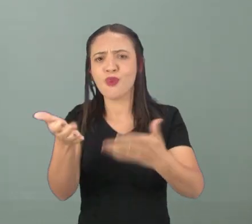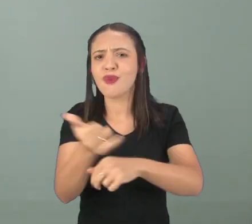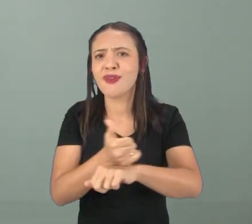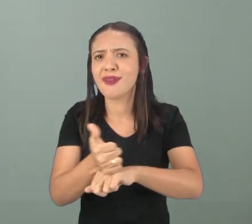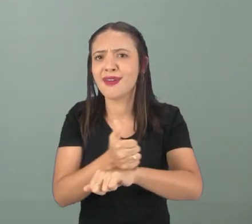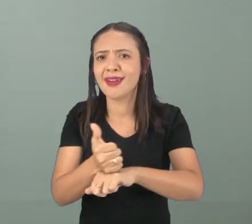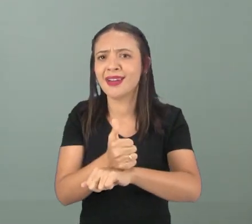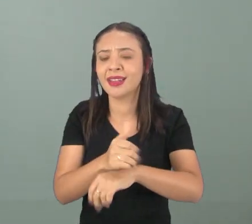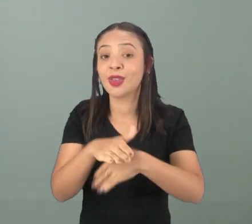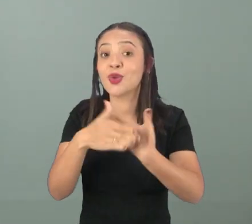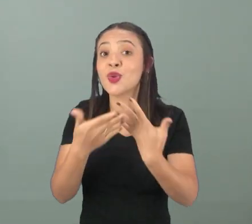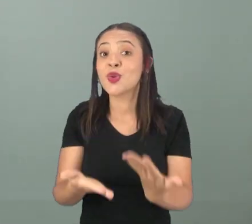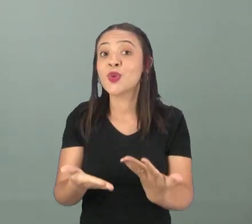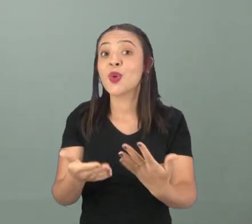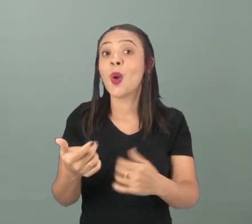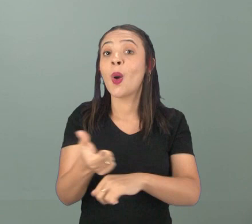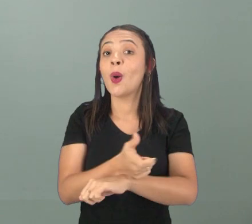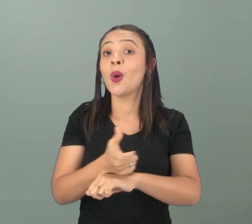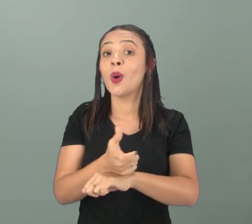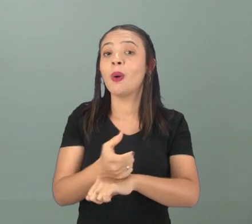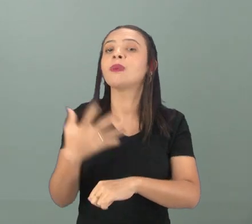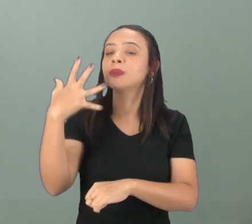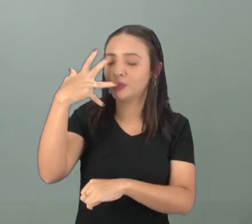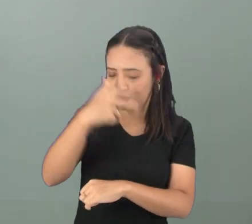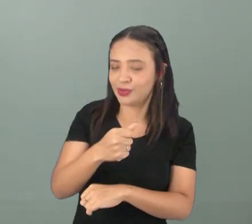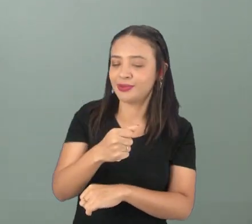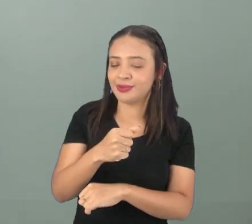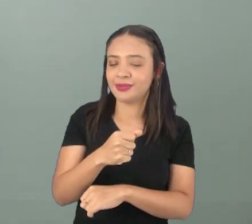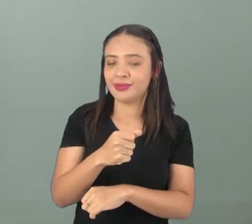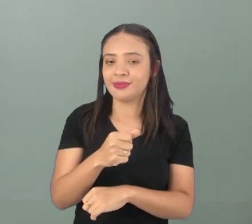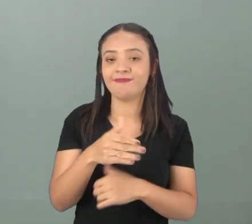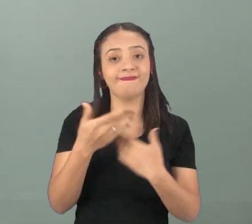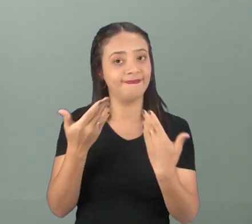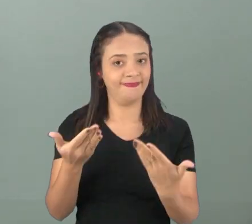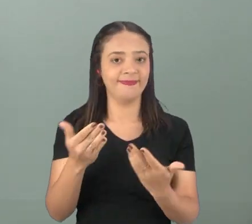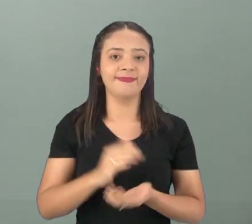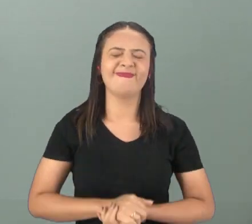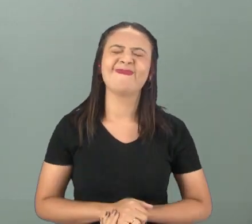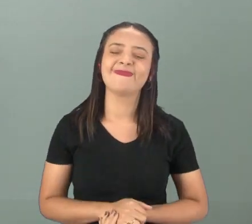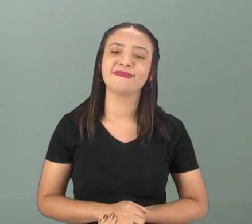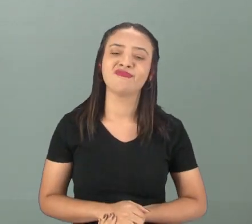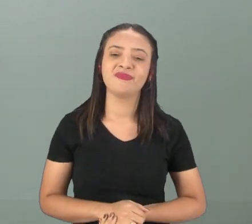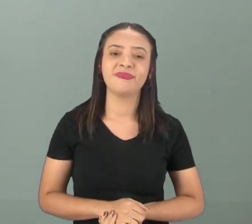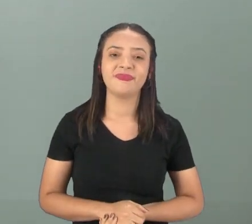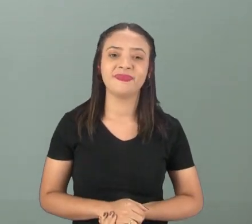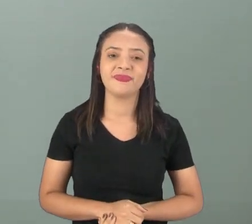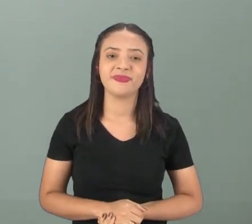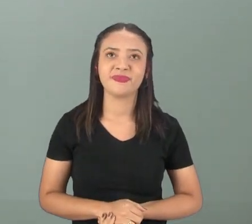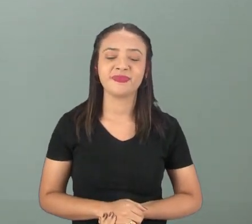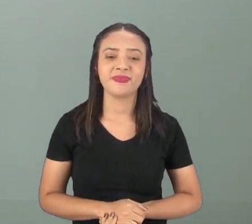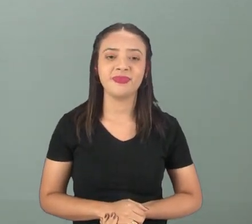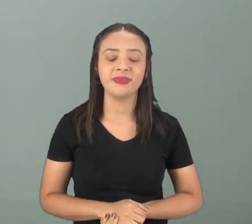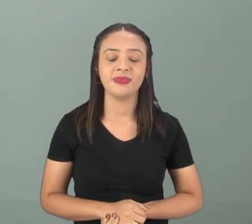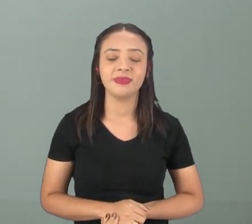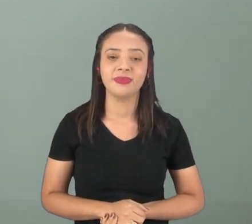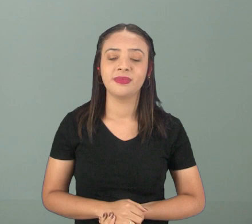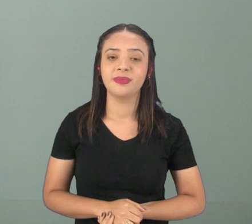qualidade? Qual é o adjetivo aí na frase? Bonito, tá? Ok?